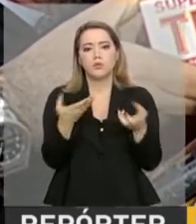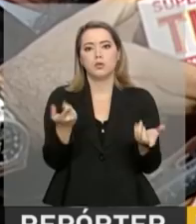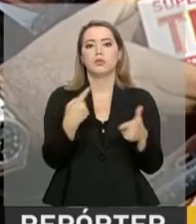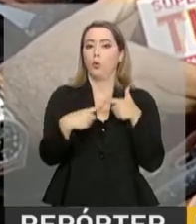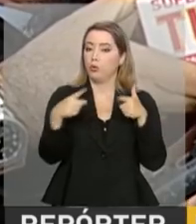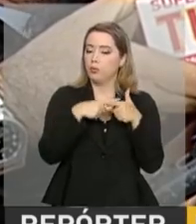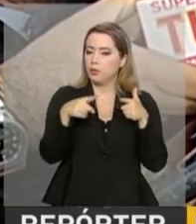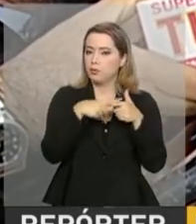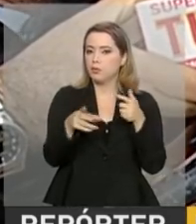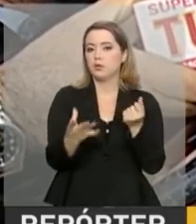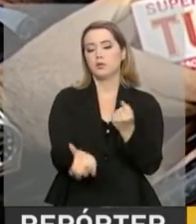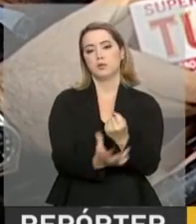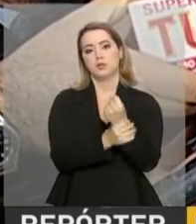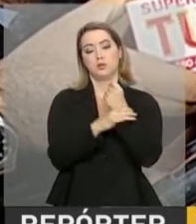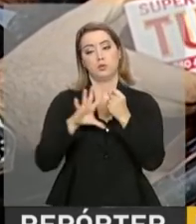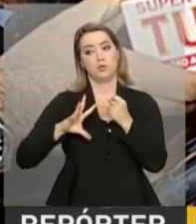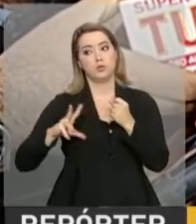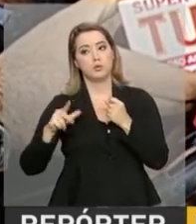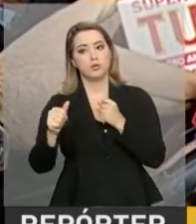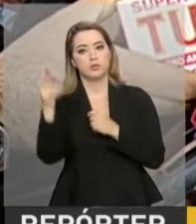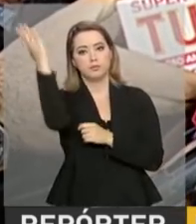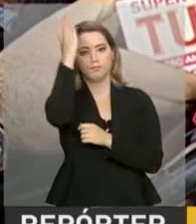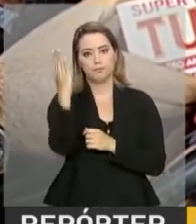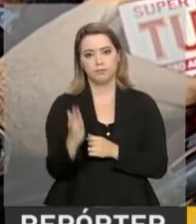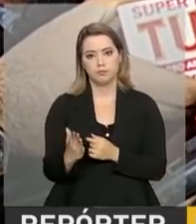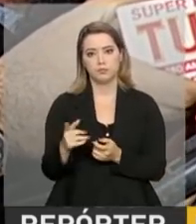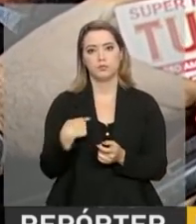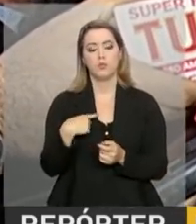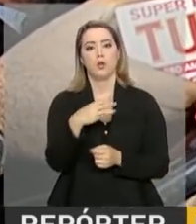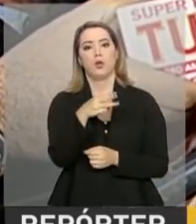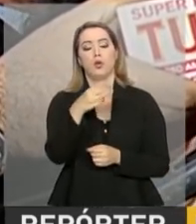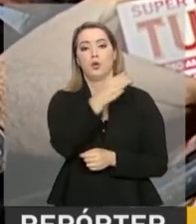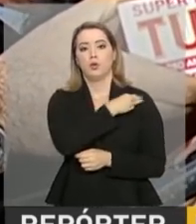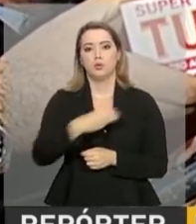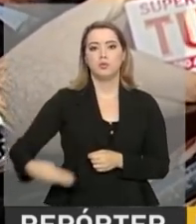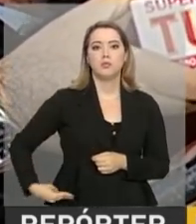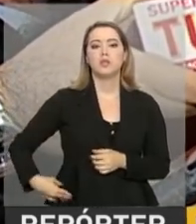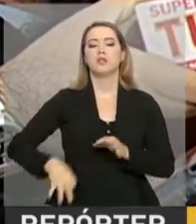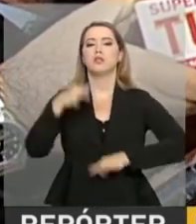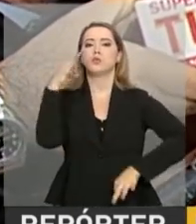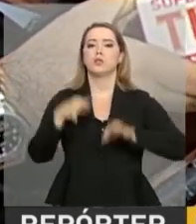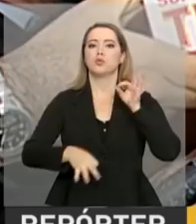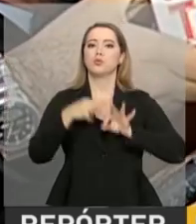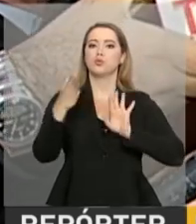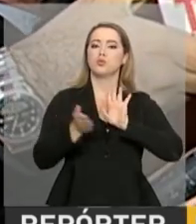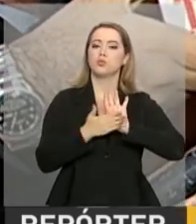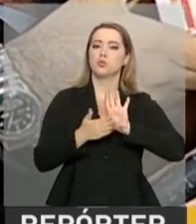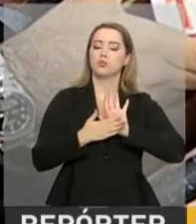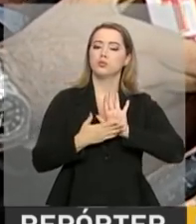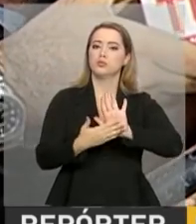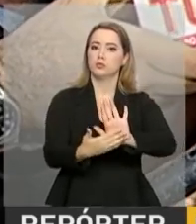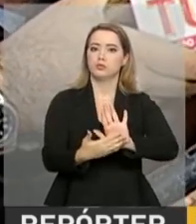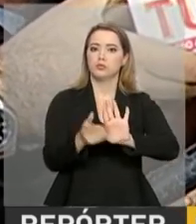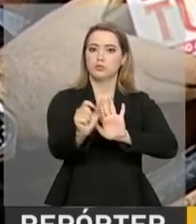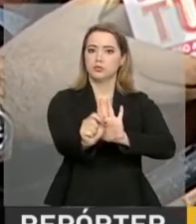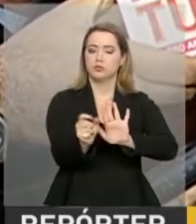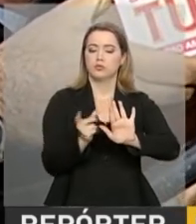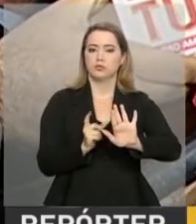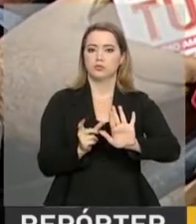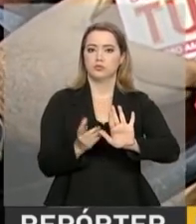da segurança em todo o país. O senhor ministro da Justiça, ele apresentou uma proposta